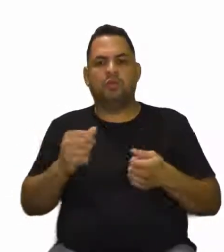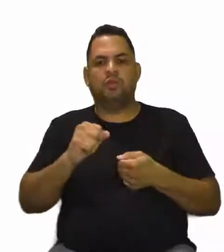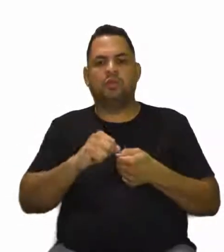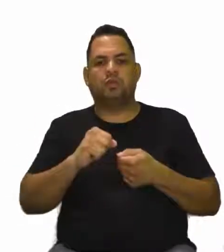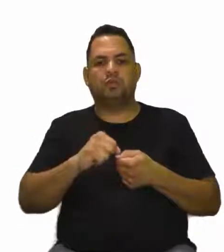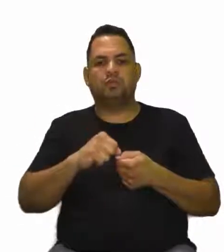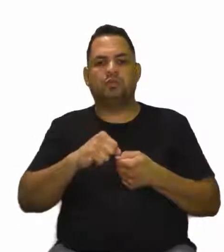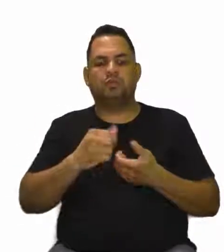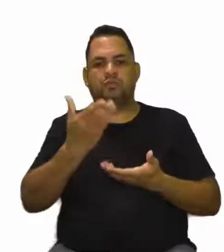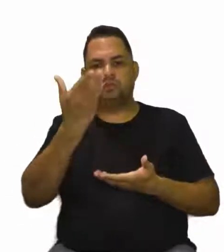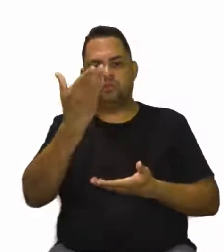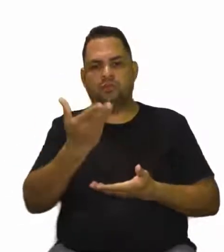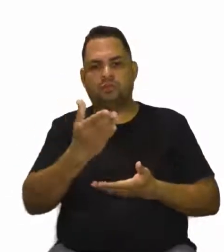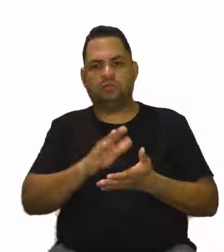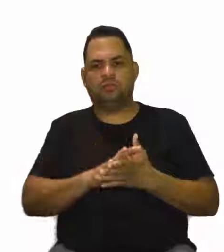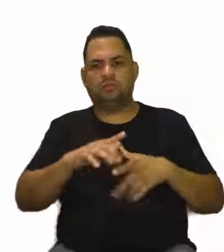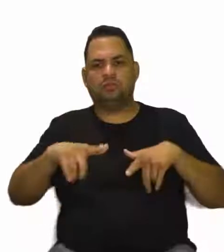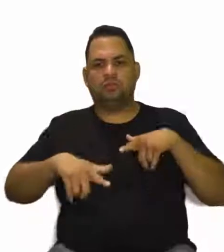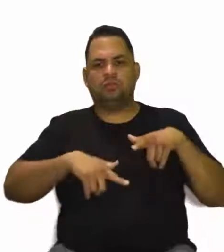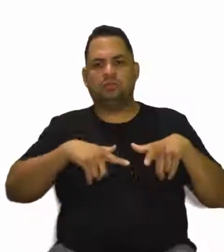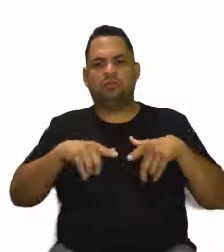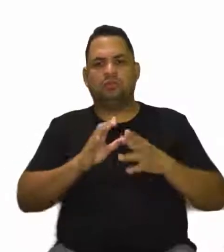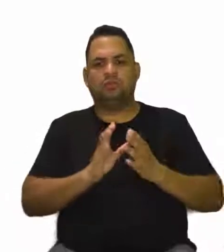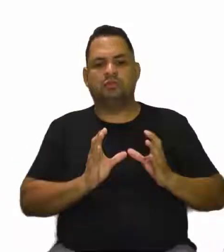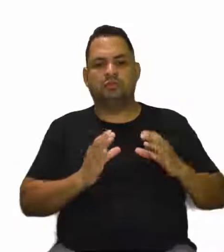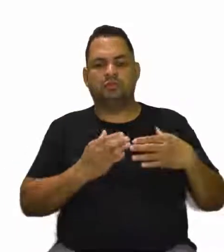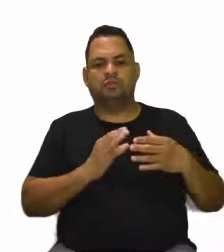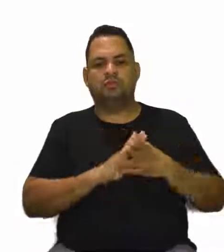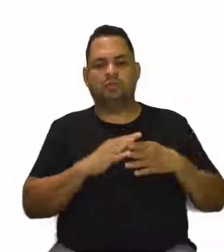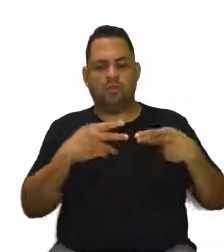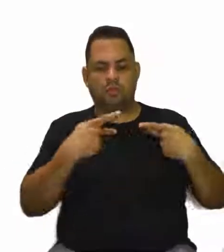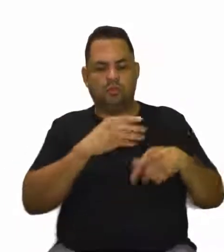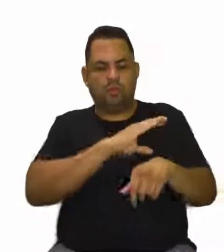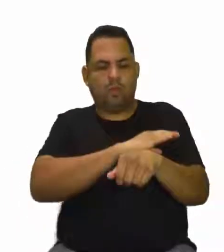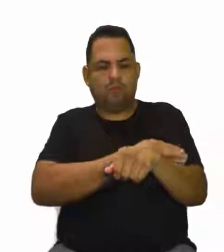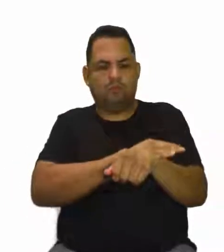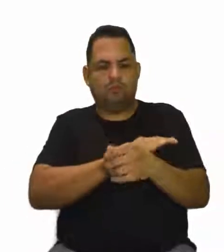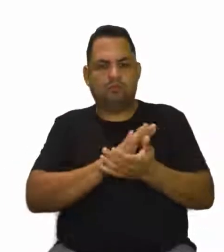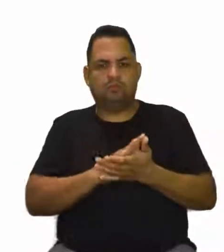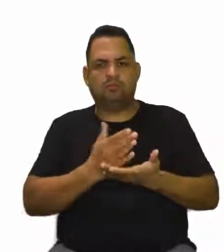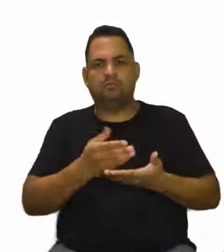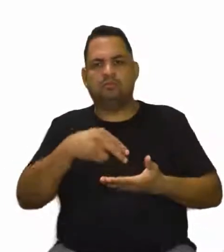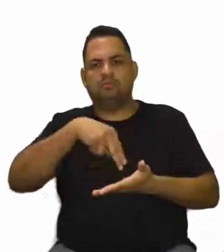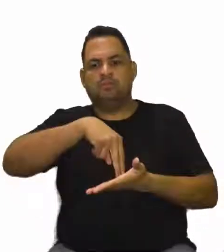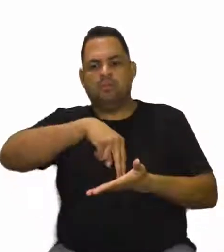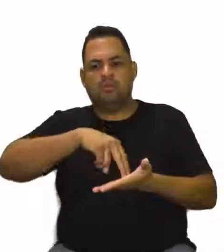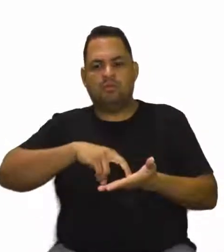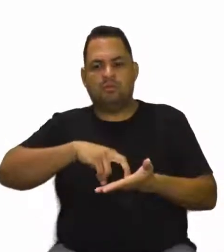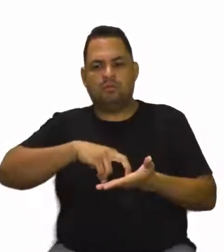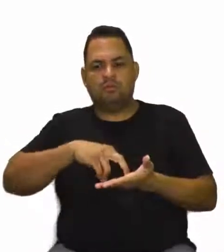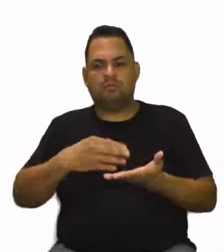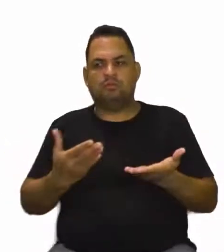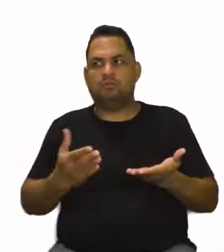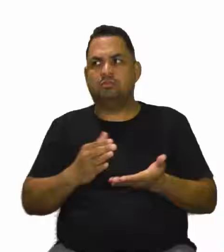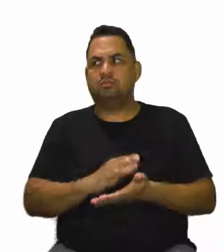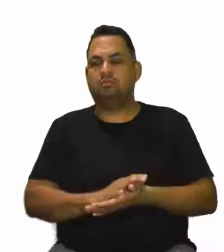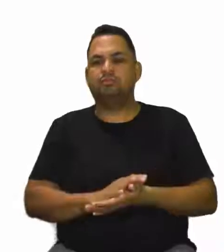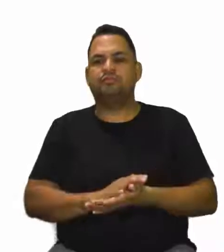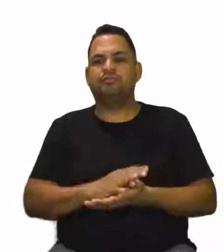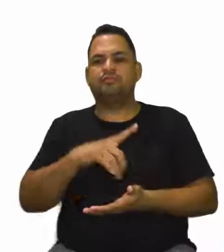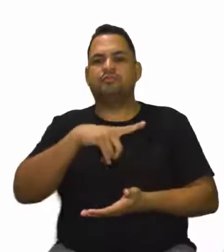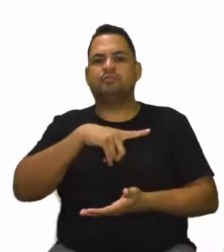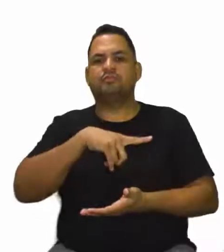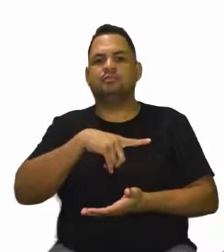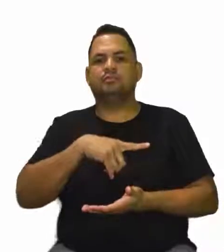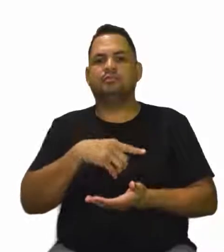um agachamento, eu estou trabalhando aí grandes grupos musculares dos membros aí inferiores, né? Eu